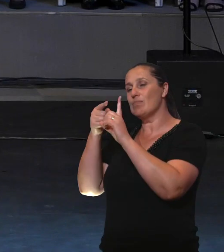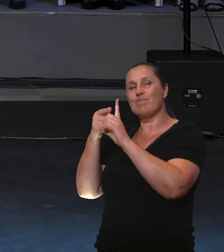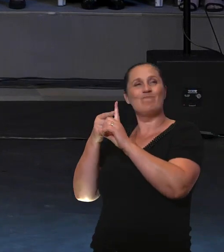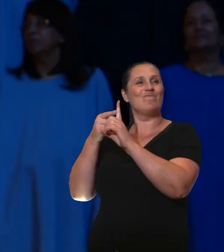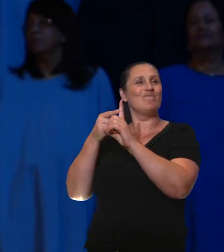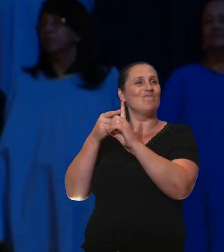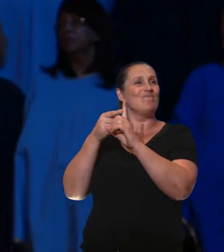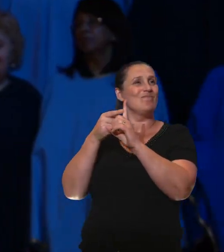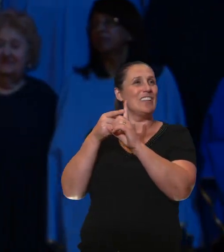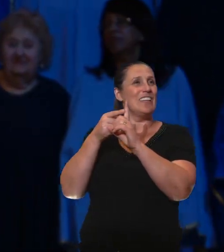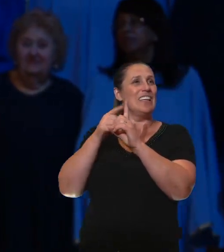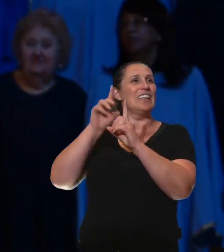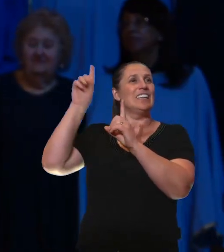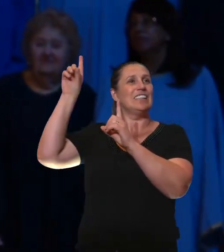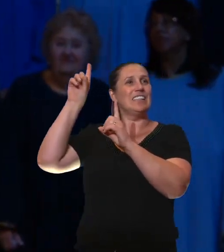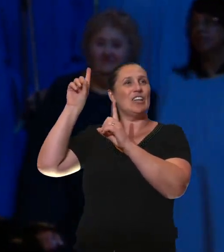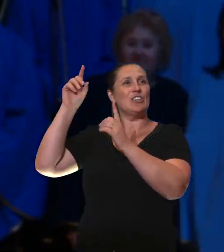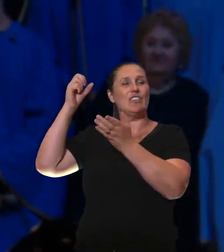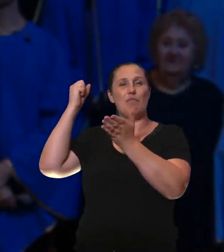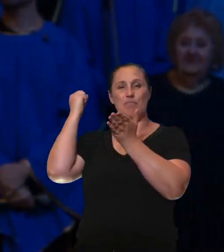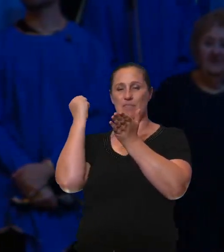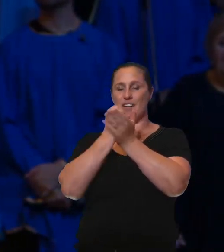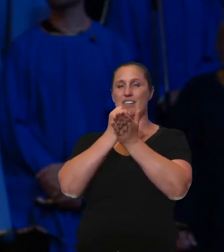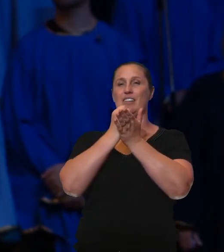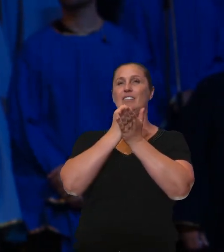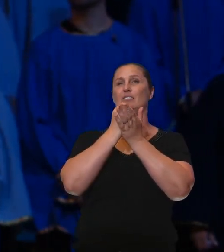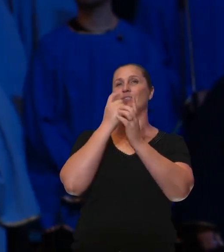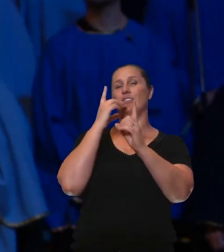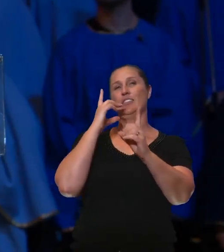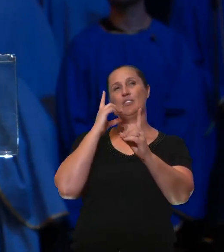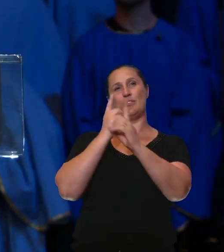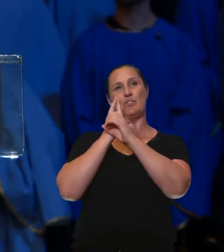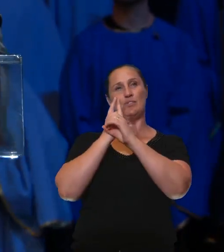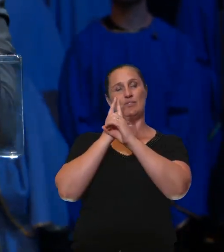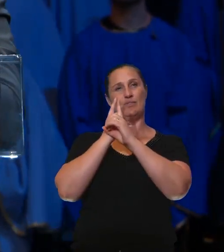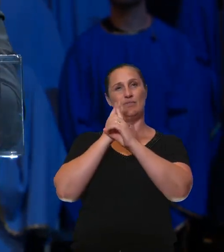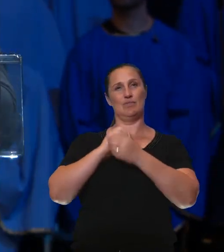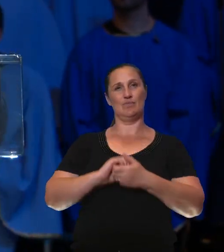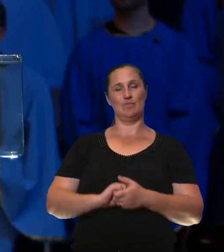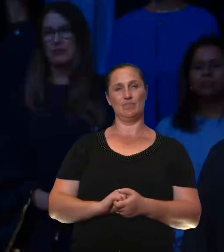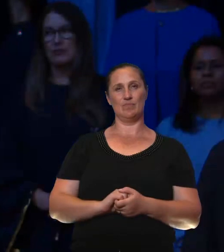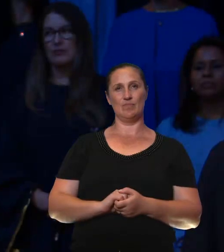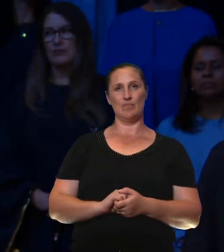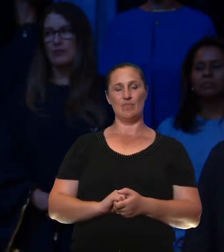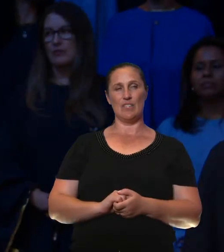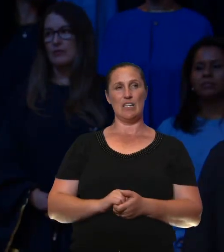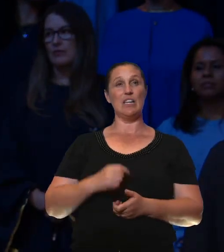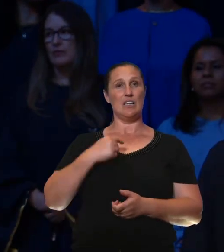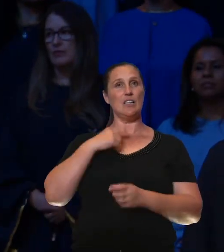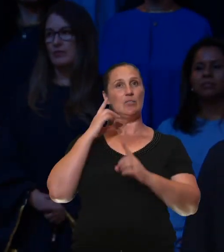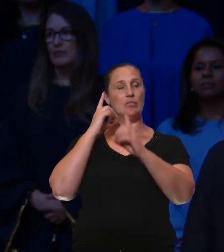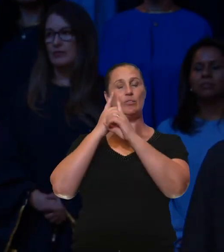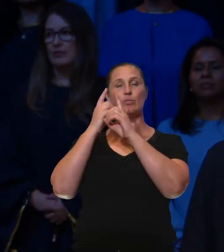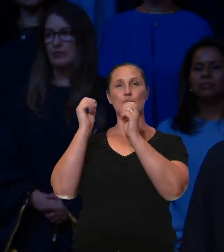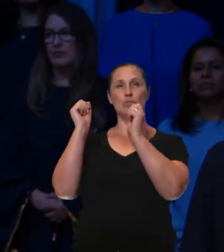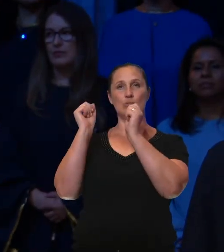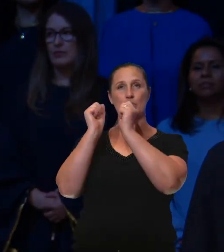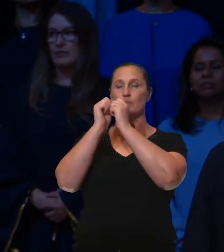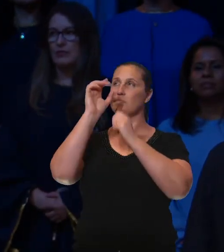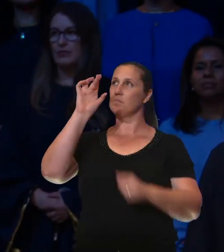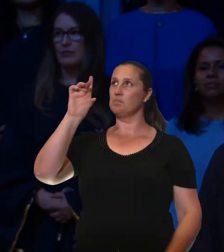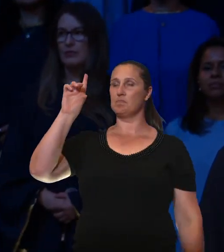que Deus estava marcando um encontro. E eu tive um encontro com